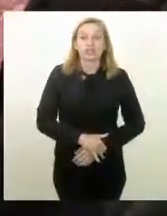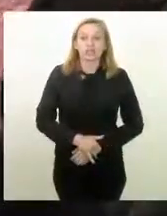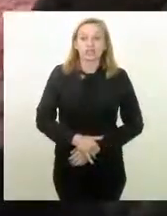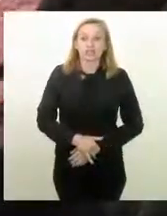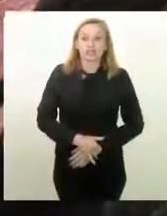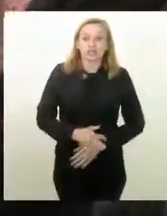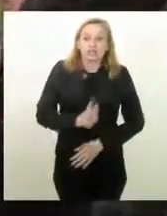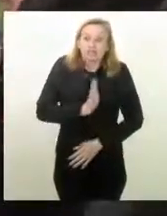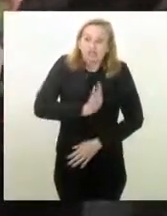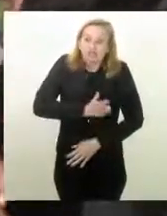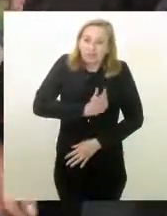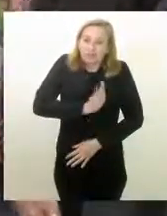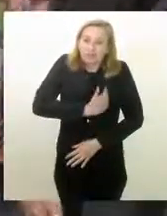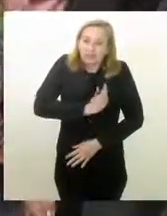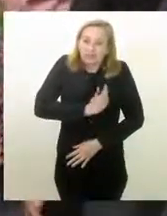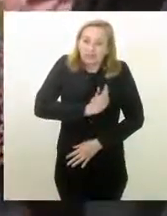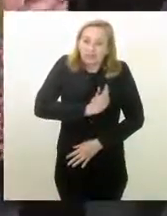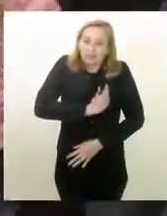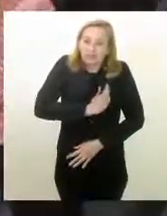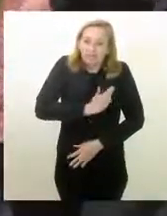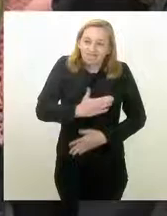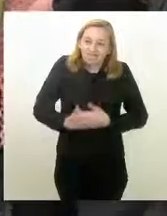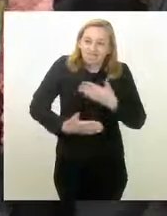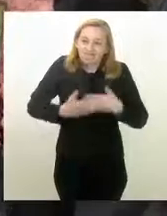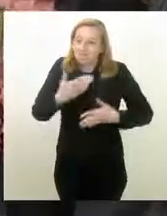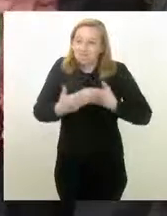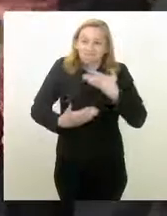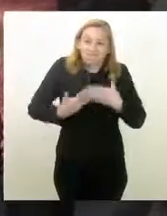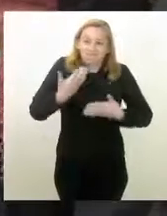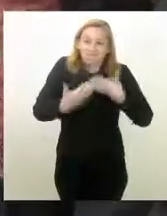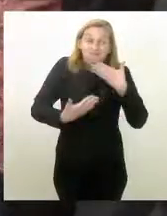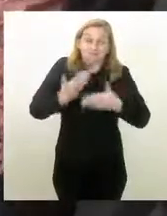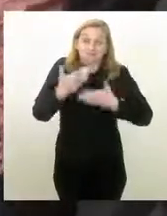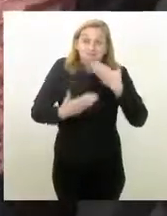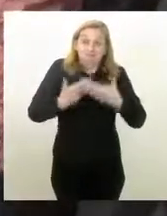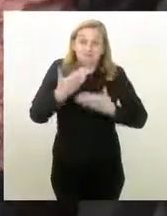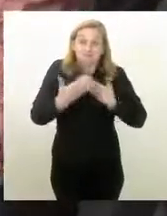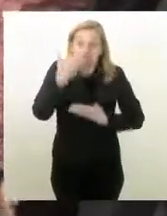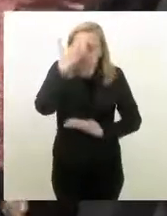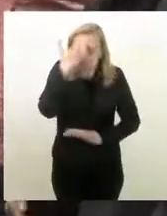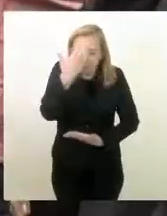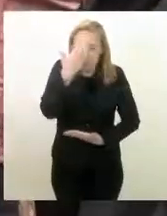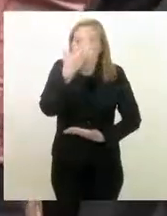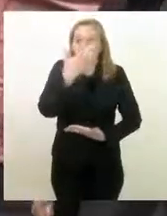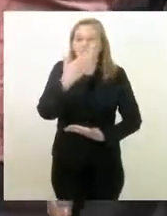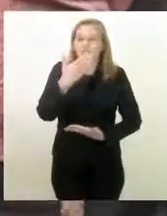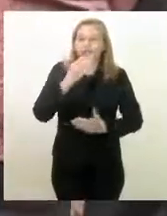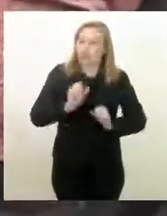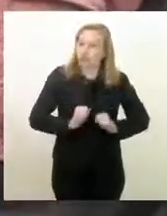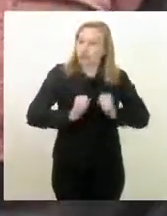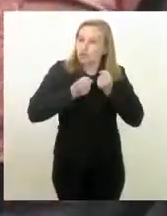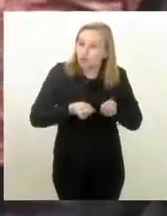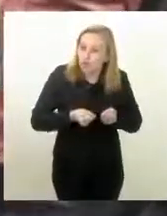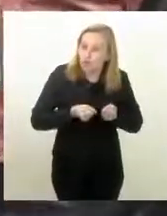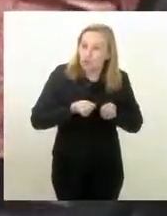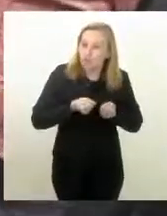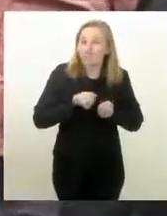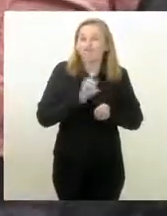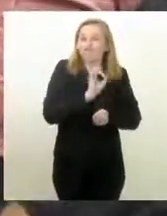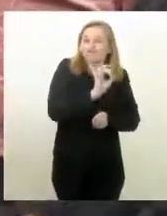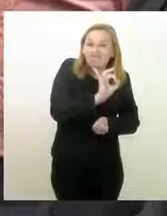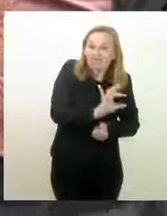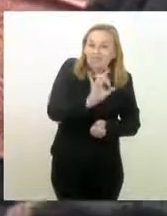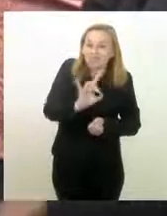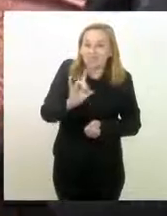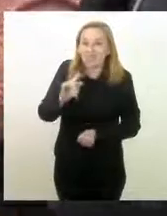com coração aqui fraterno, com muita fraternidade, agradecer o empenho, o carinho, a dedicação